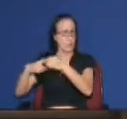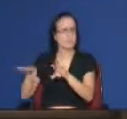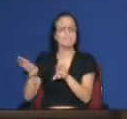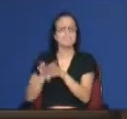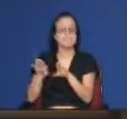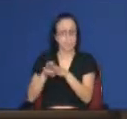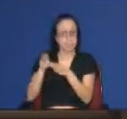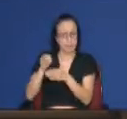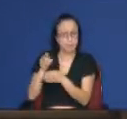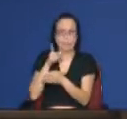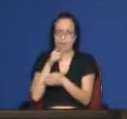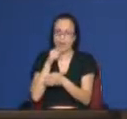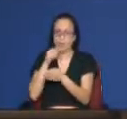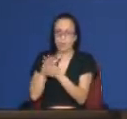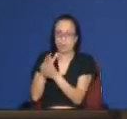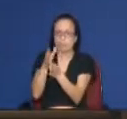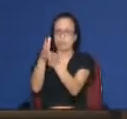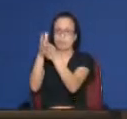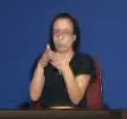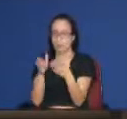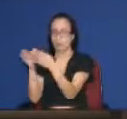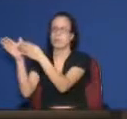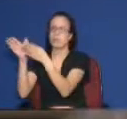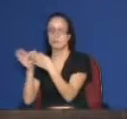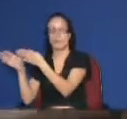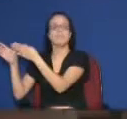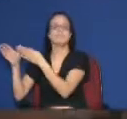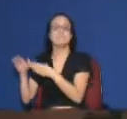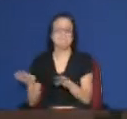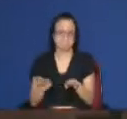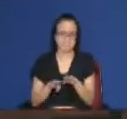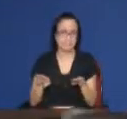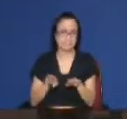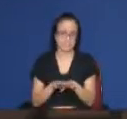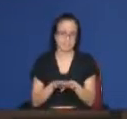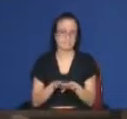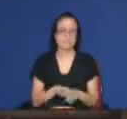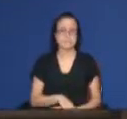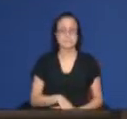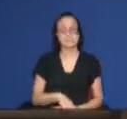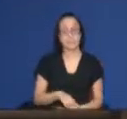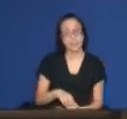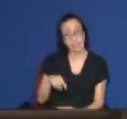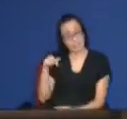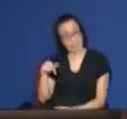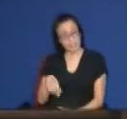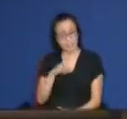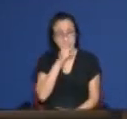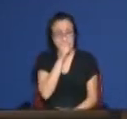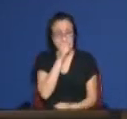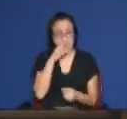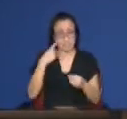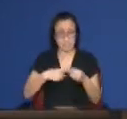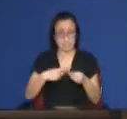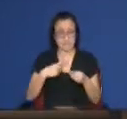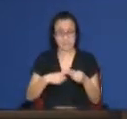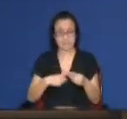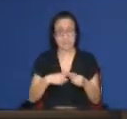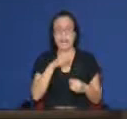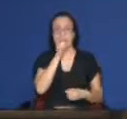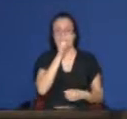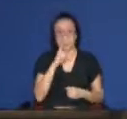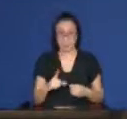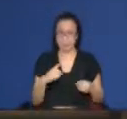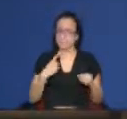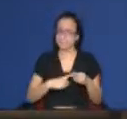Coelho, Cosmópolis. Essa é a bacia do Rio Pinhal. Então, a gente pode dizer que a nossa cidade ela é abastecida meio a meio, via